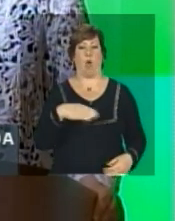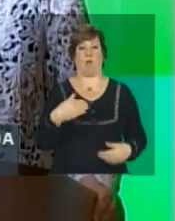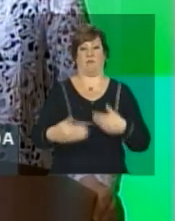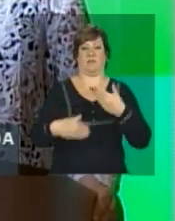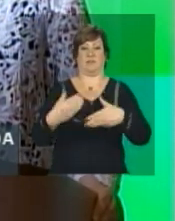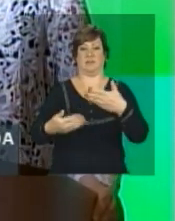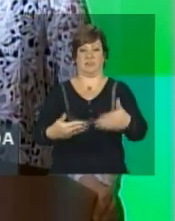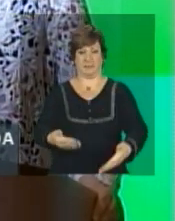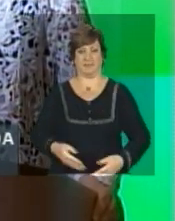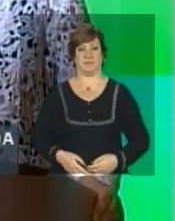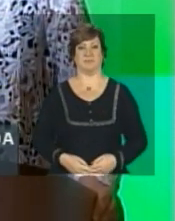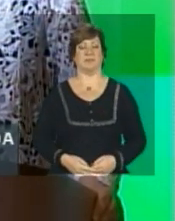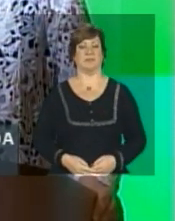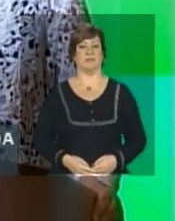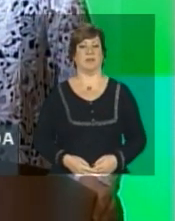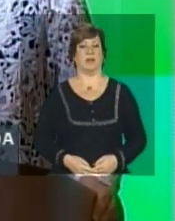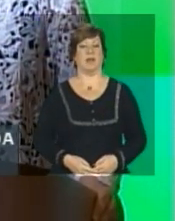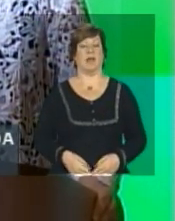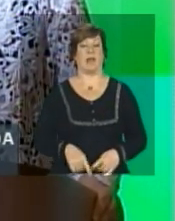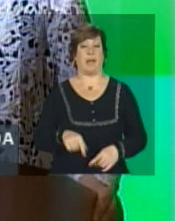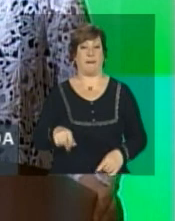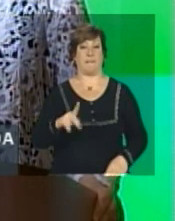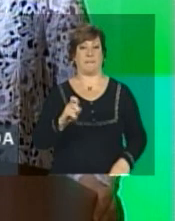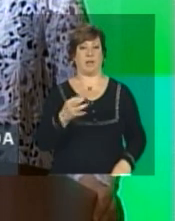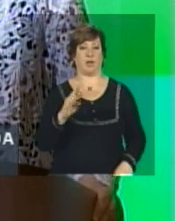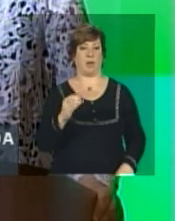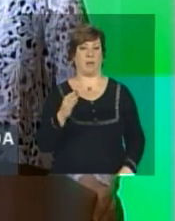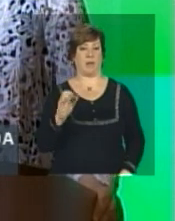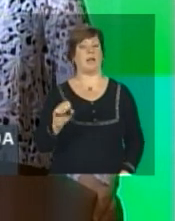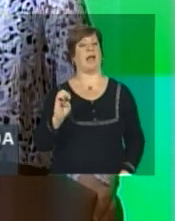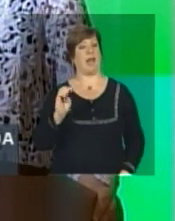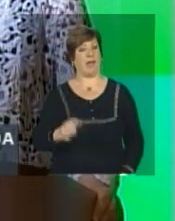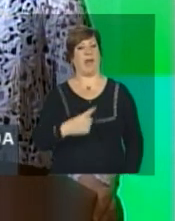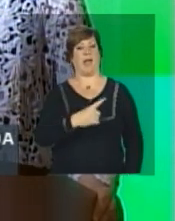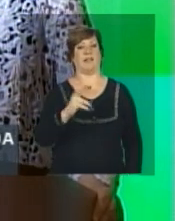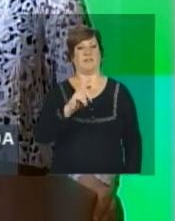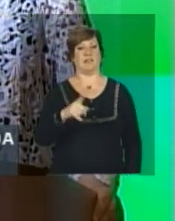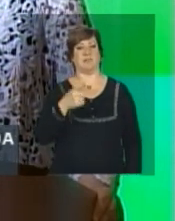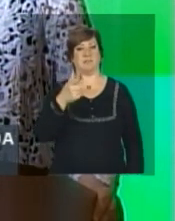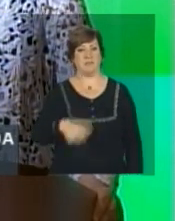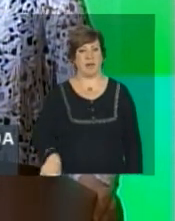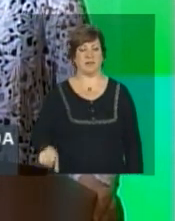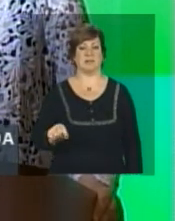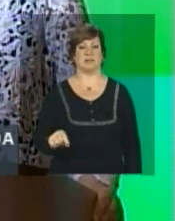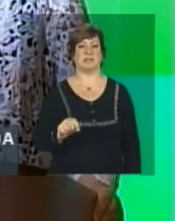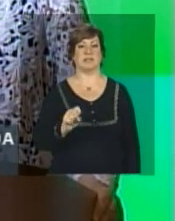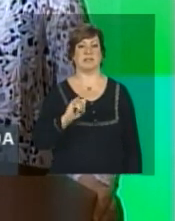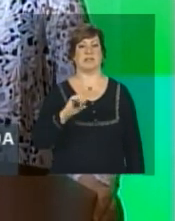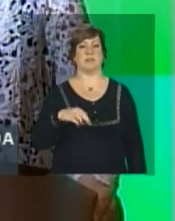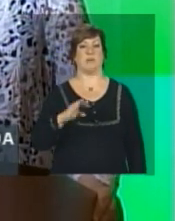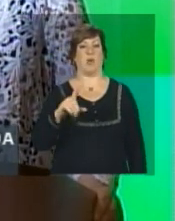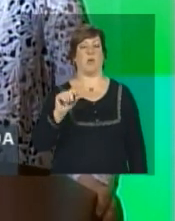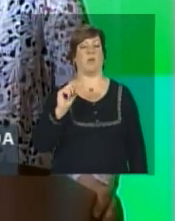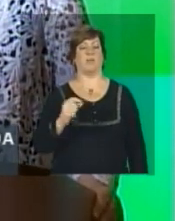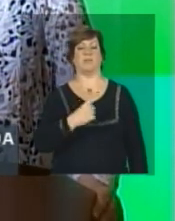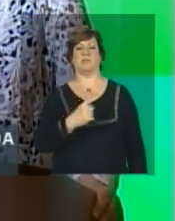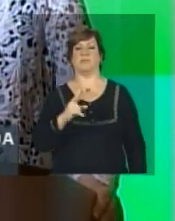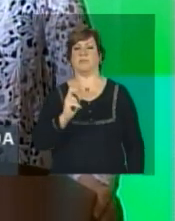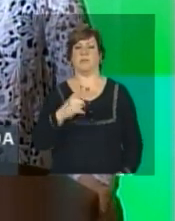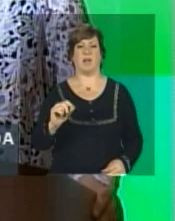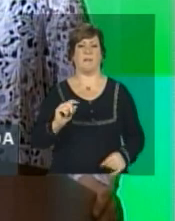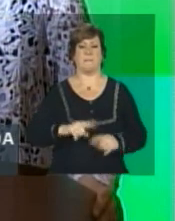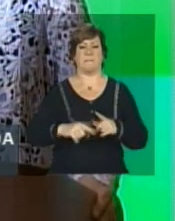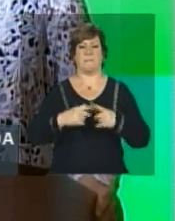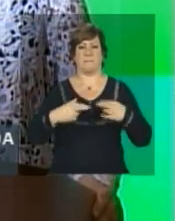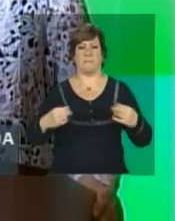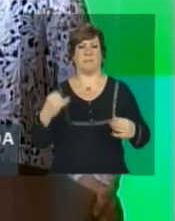históricas. A Petrobras é, cada vez mais, um símbolo dos melhores valores materiais e imateriais de um